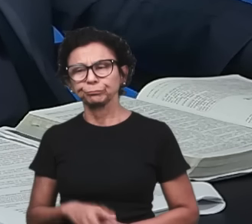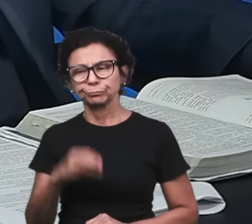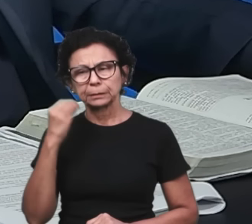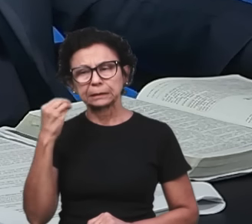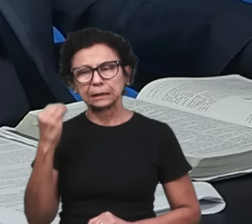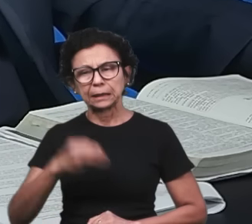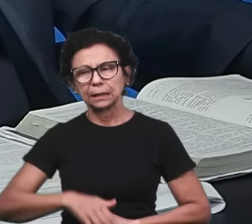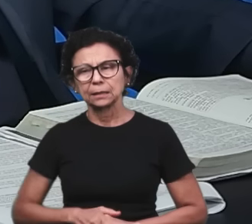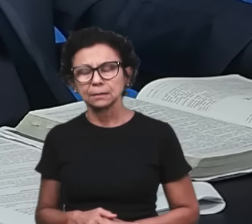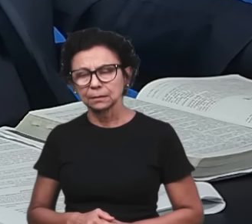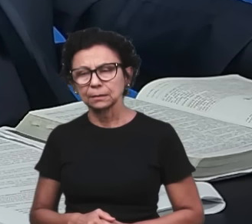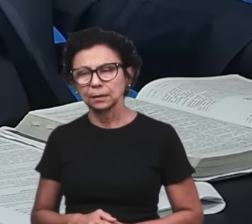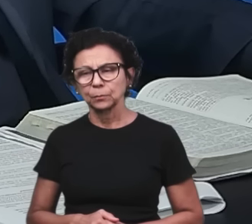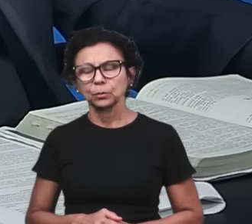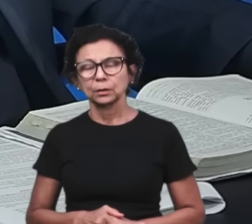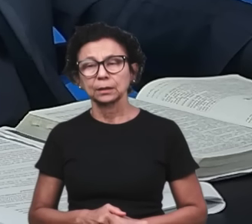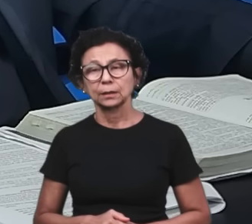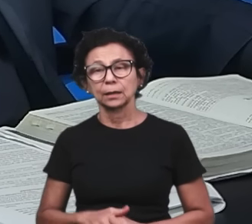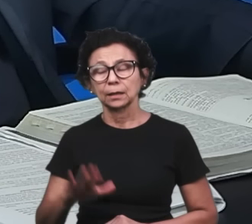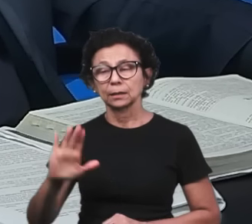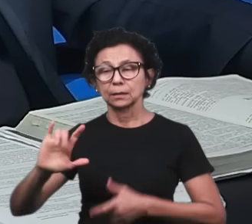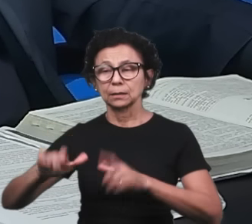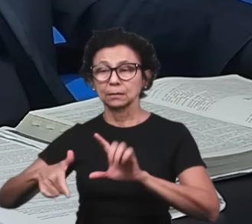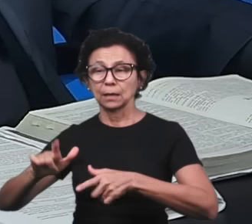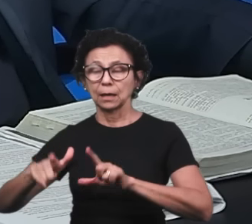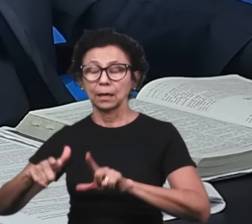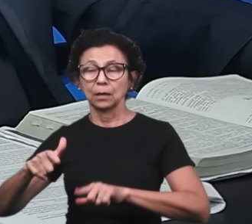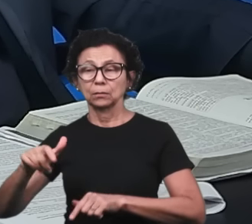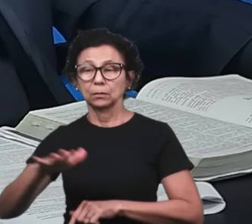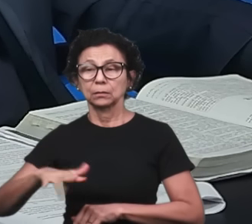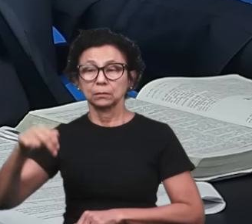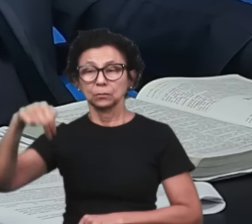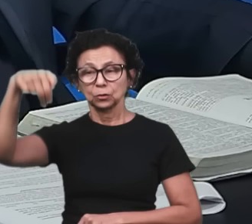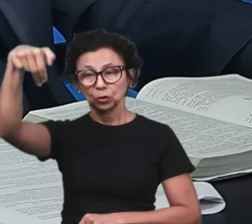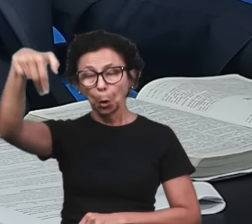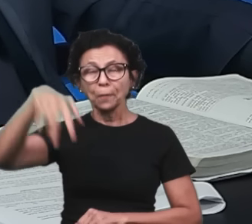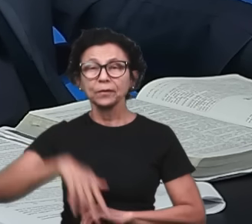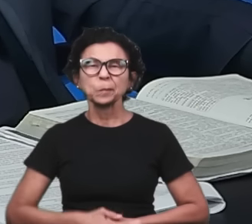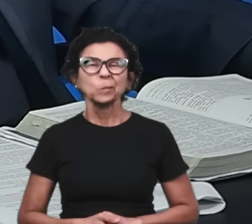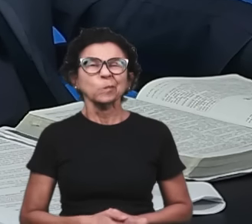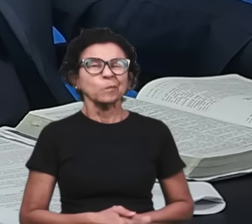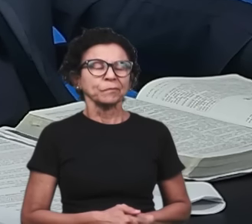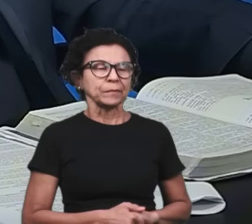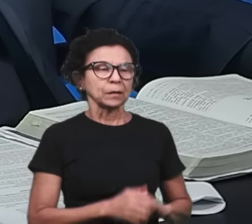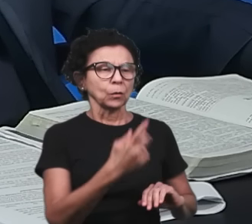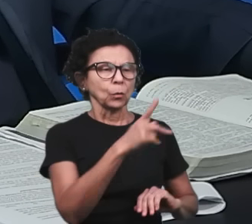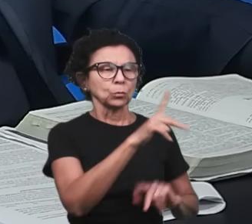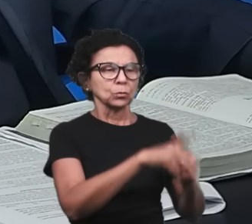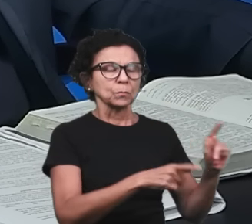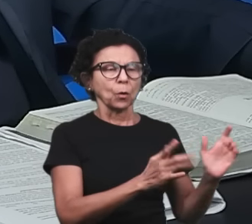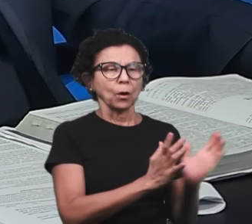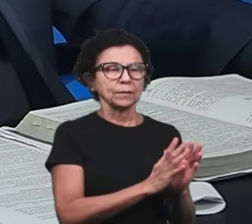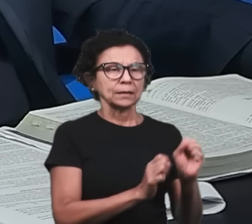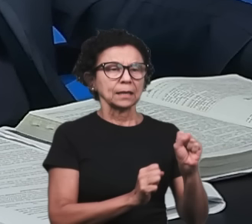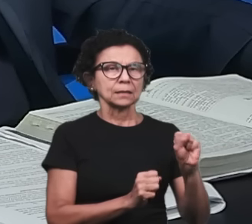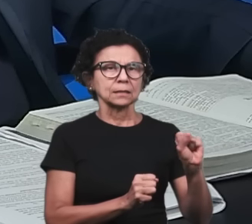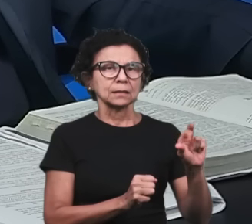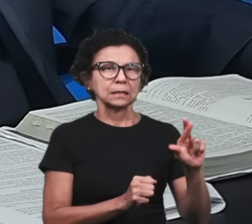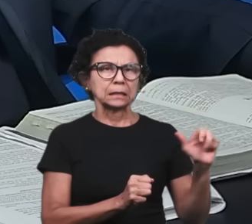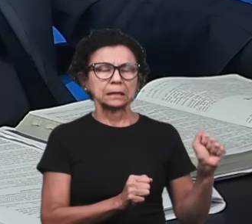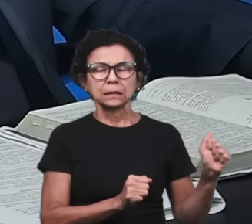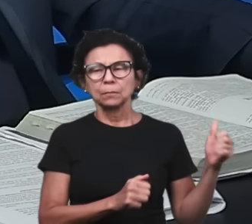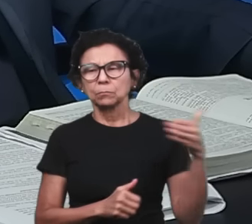na área do norte. Então, que tinha sido destruída também, o povo de Israel do norte, e aquilo não trouxe